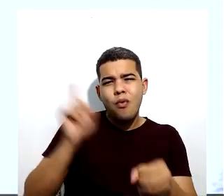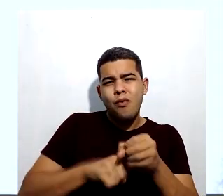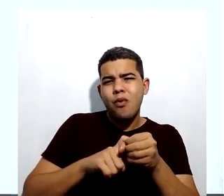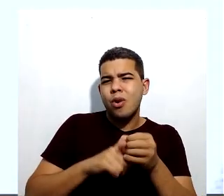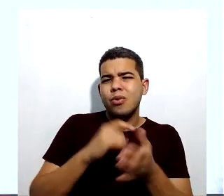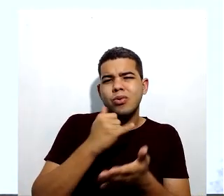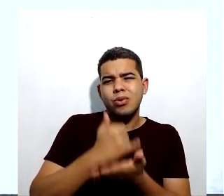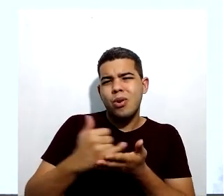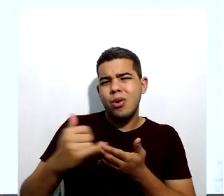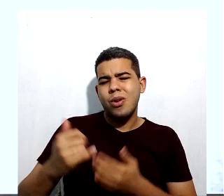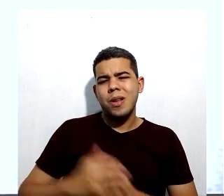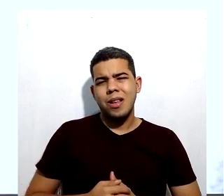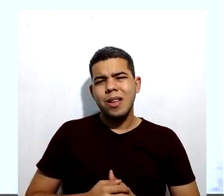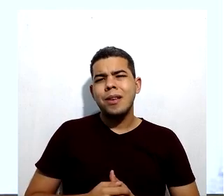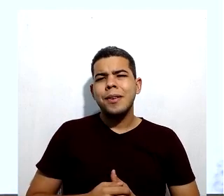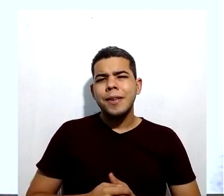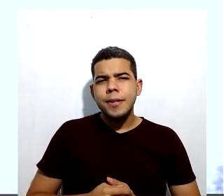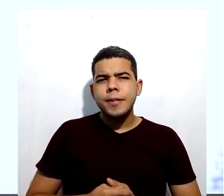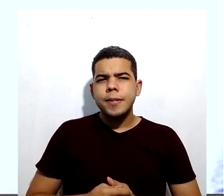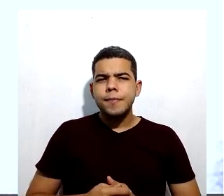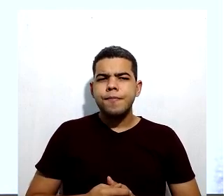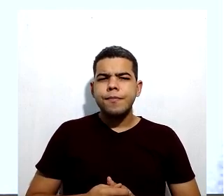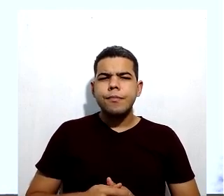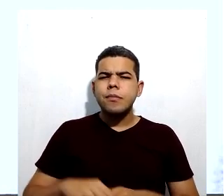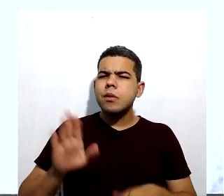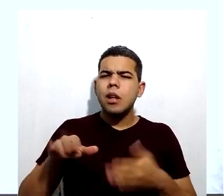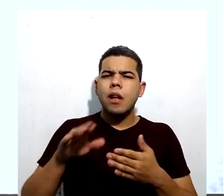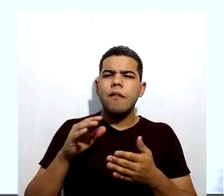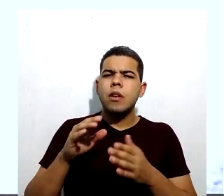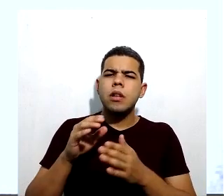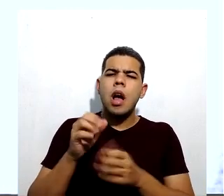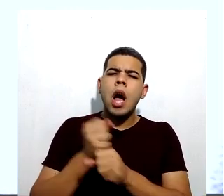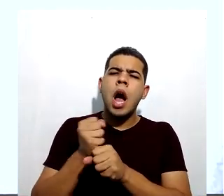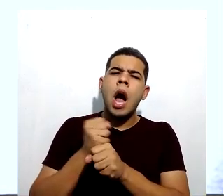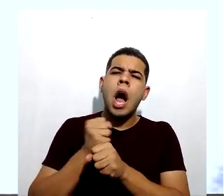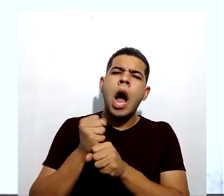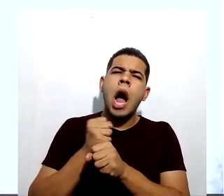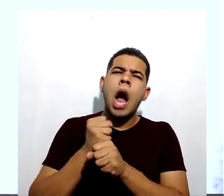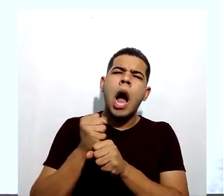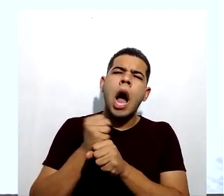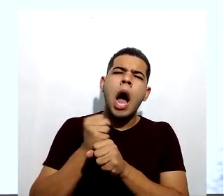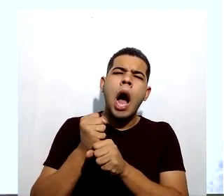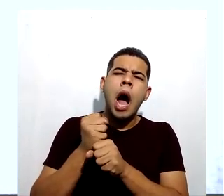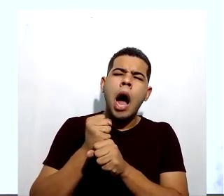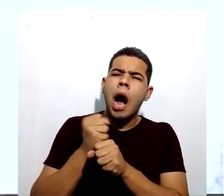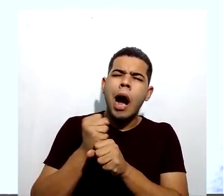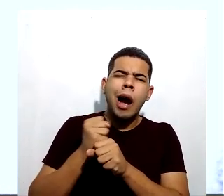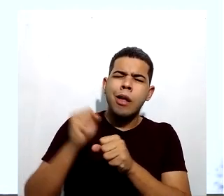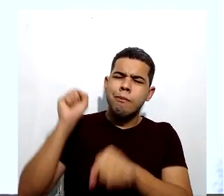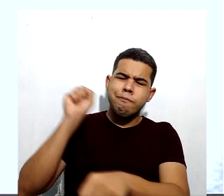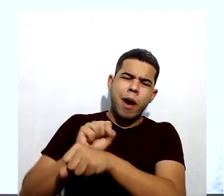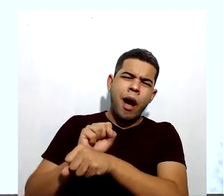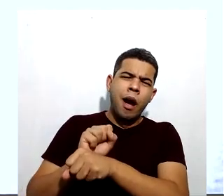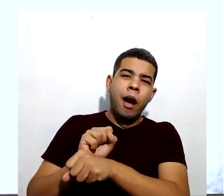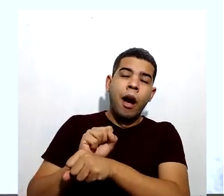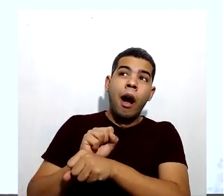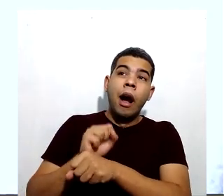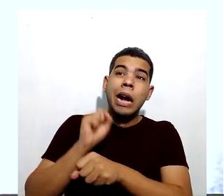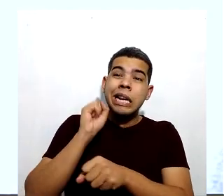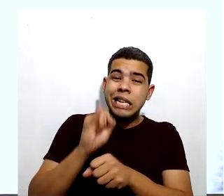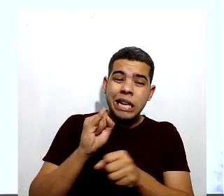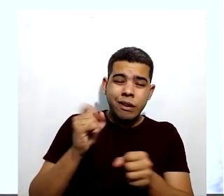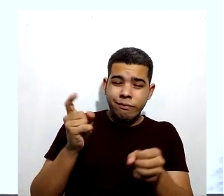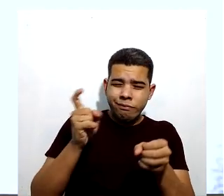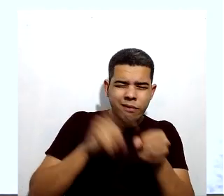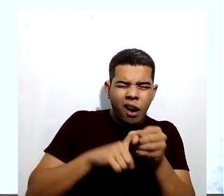as drogas pode se passar décadas, mas o cérebro armazena essa informação. Então, se o cérebro armazena